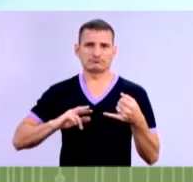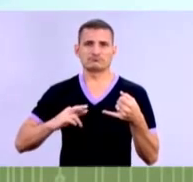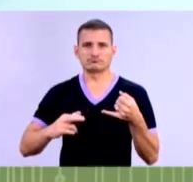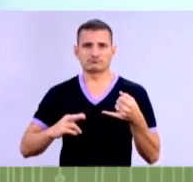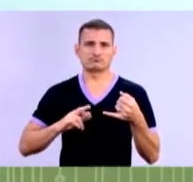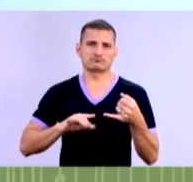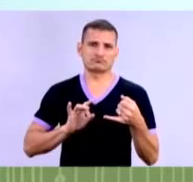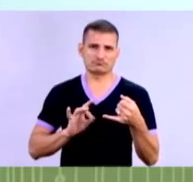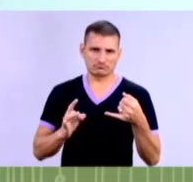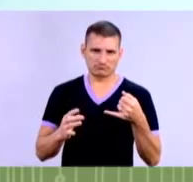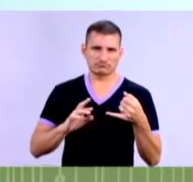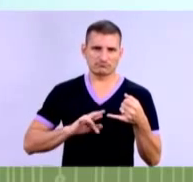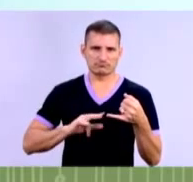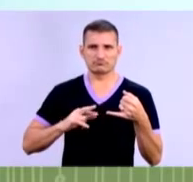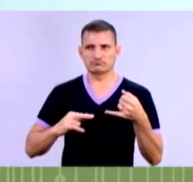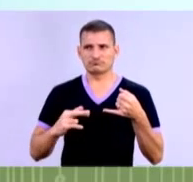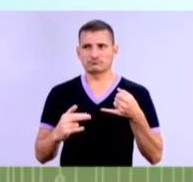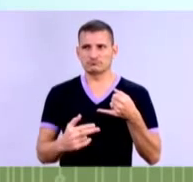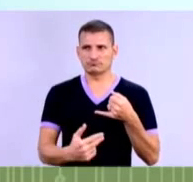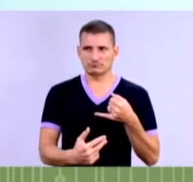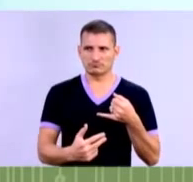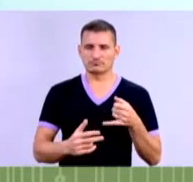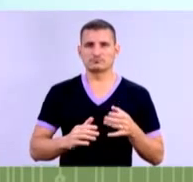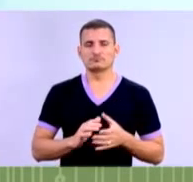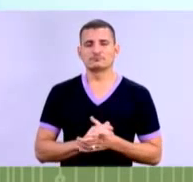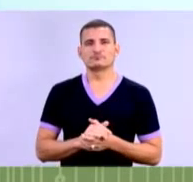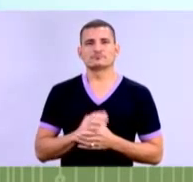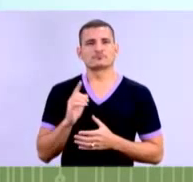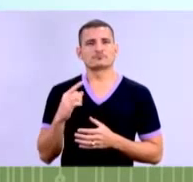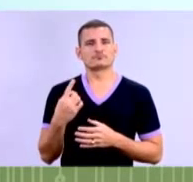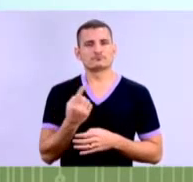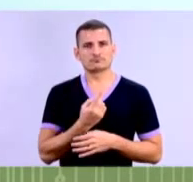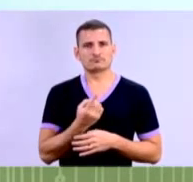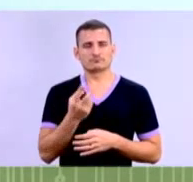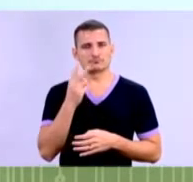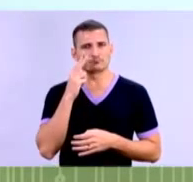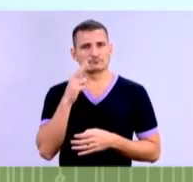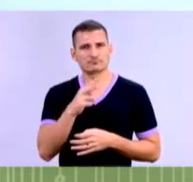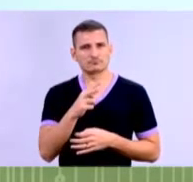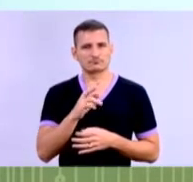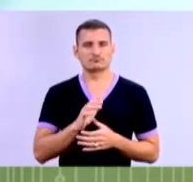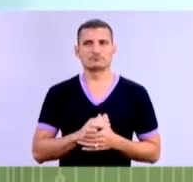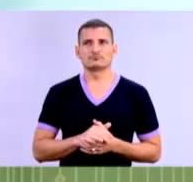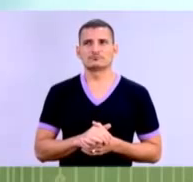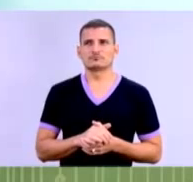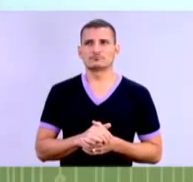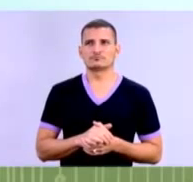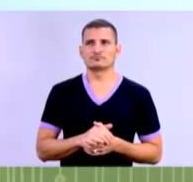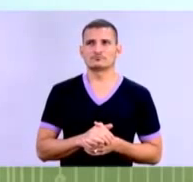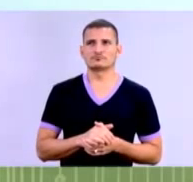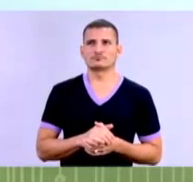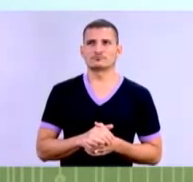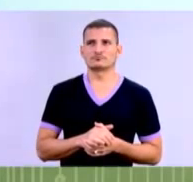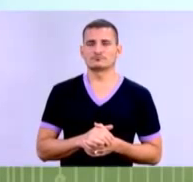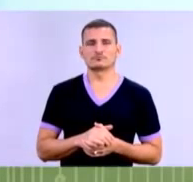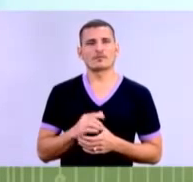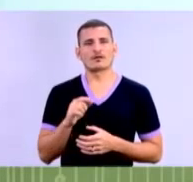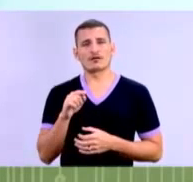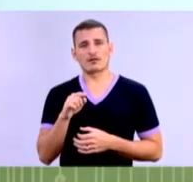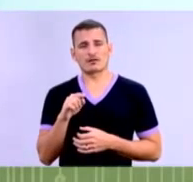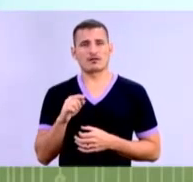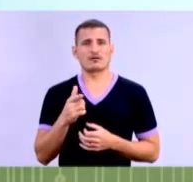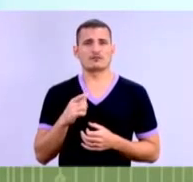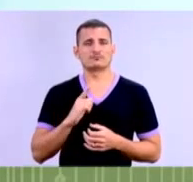mais, só que é como a gente viu na aula, né? Além das funções, ele também